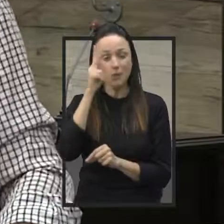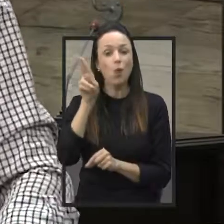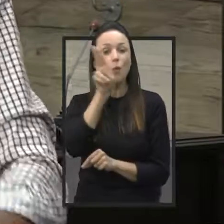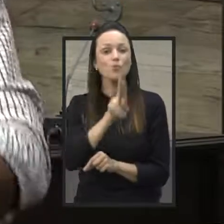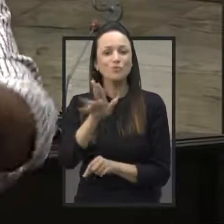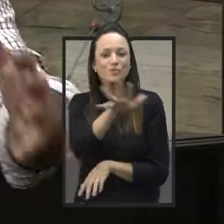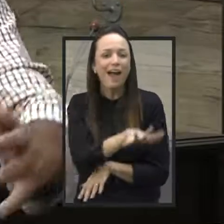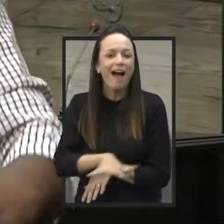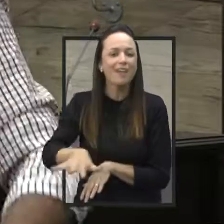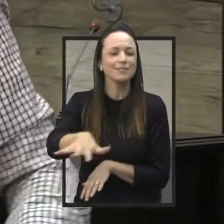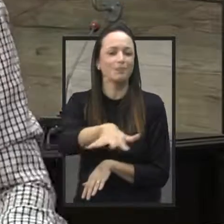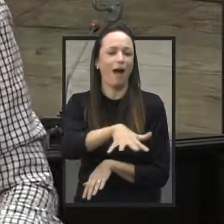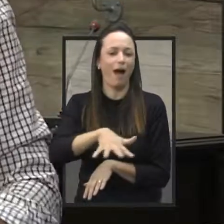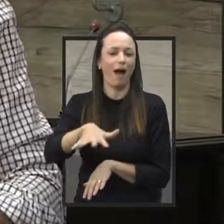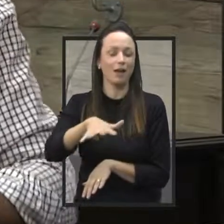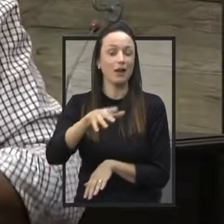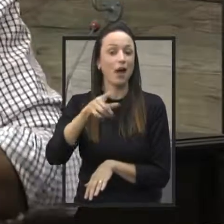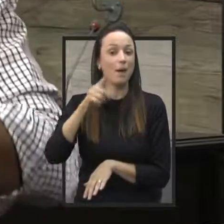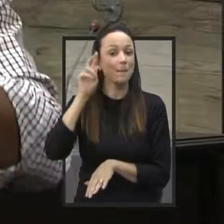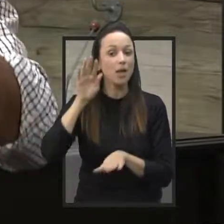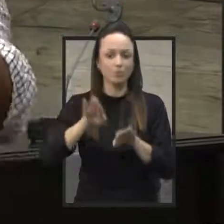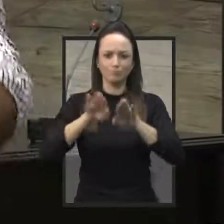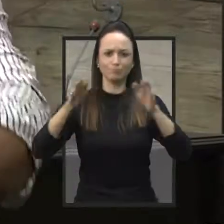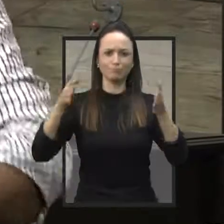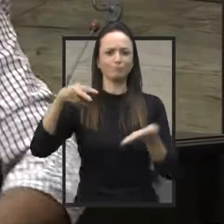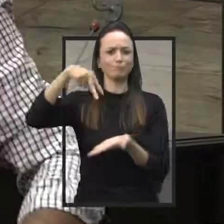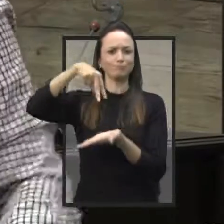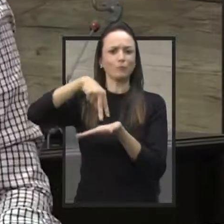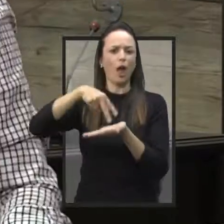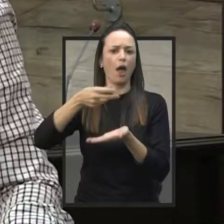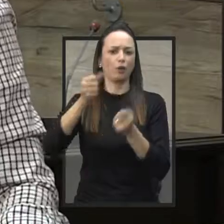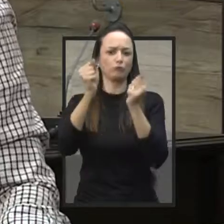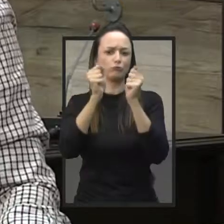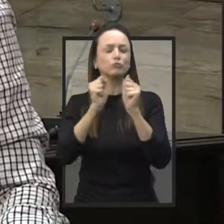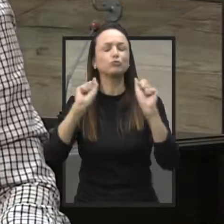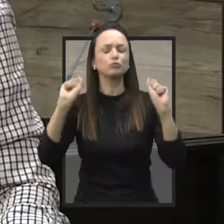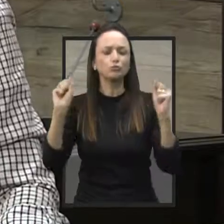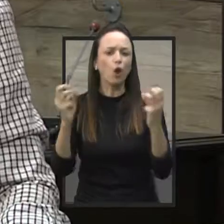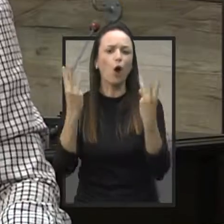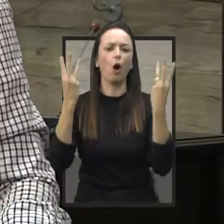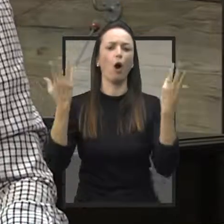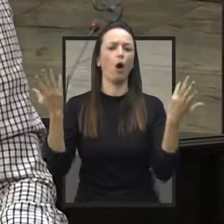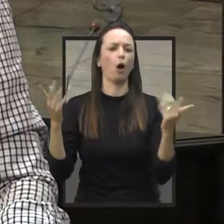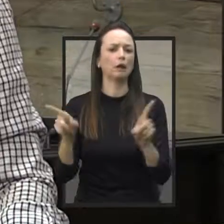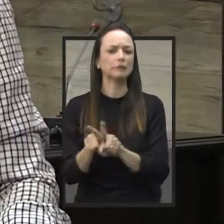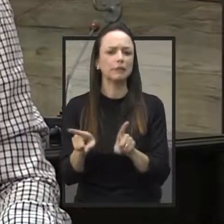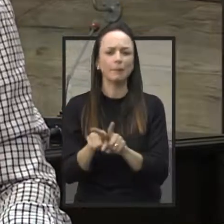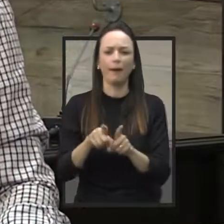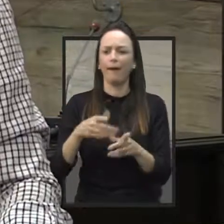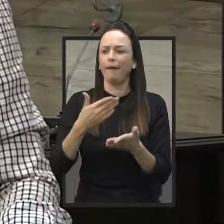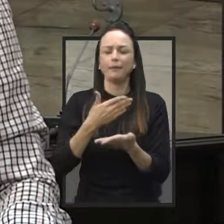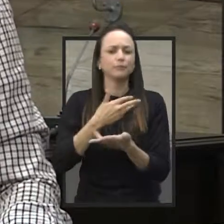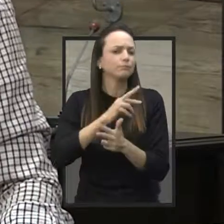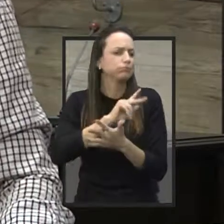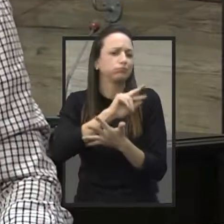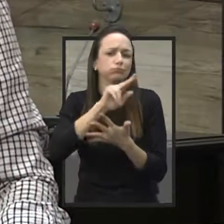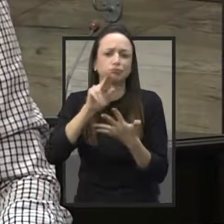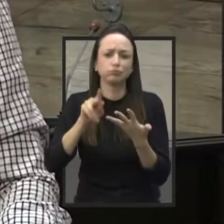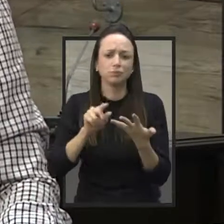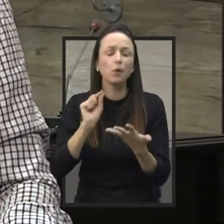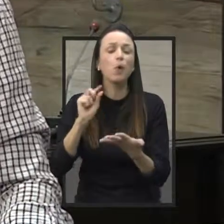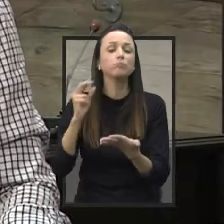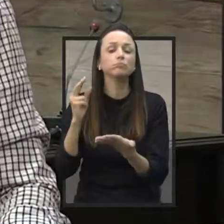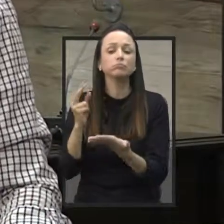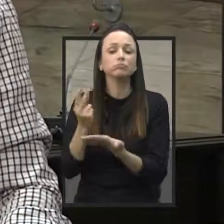espaço. Imagina um palco para que sejam feitos shows em vários períodos durante o ano. Então, o que acontecia ali, que a gente